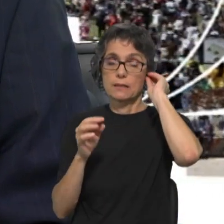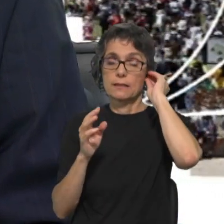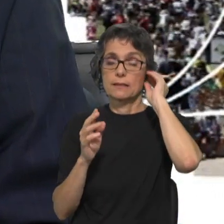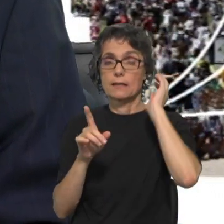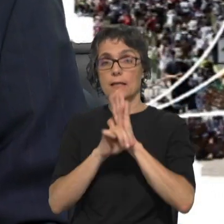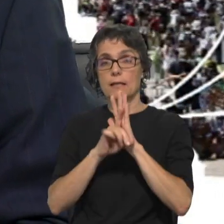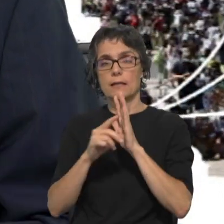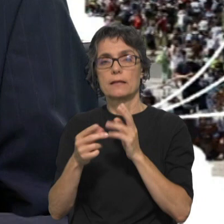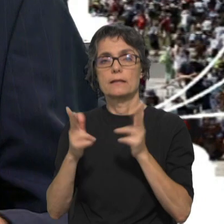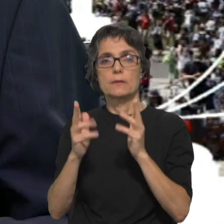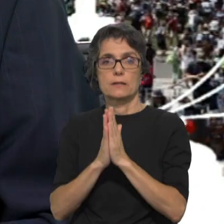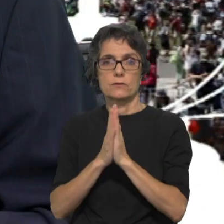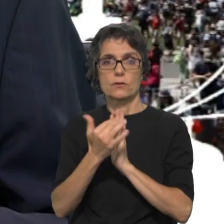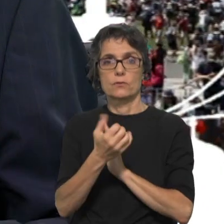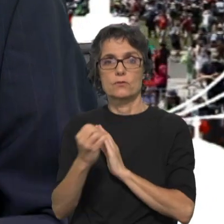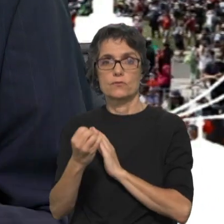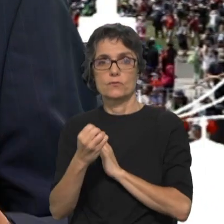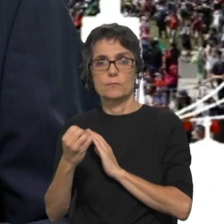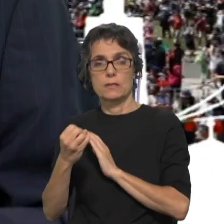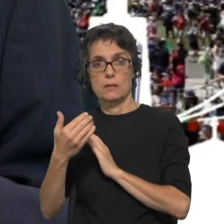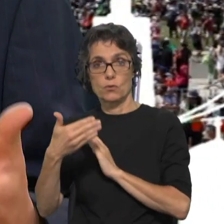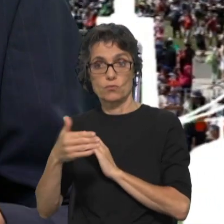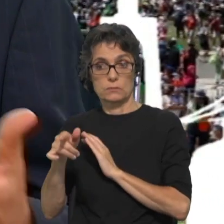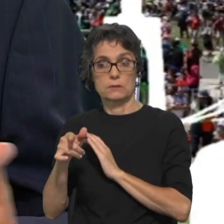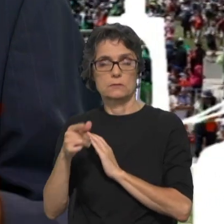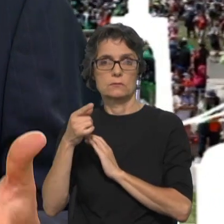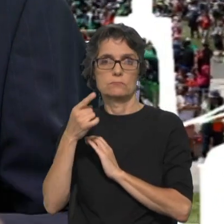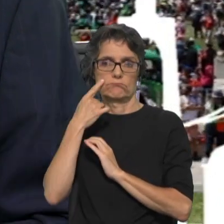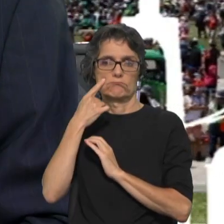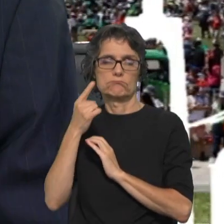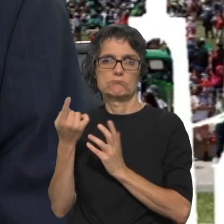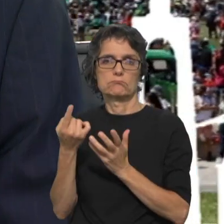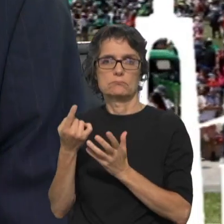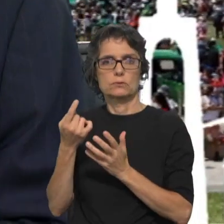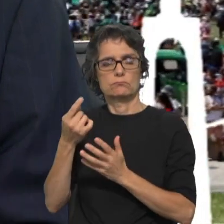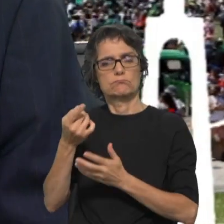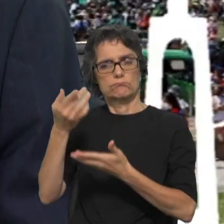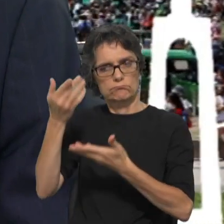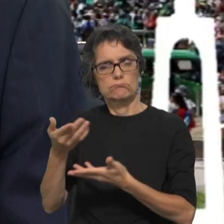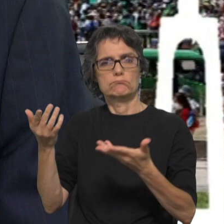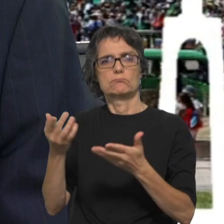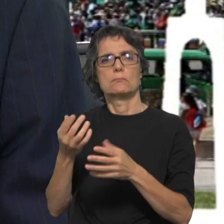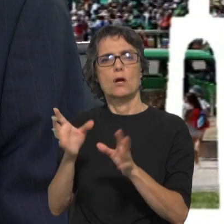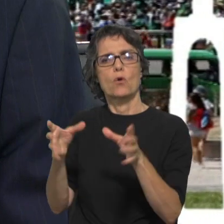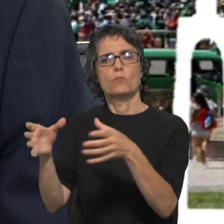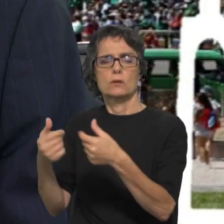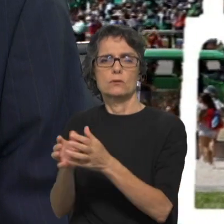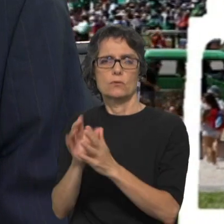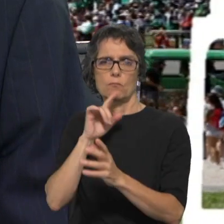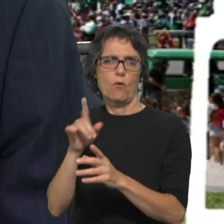é reconhecida, de facto, que todas as comunidades podem ter presença e participação na sociedade